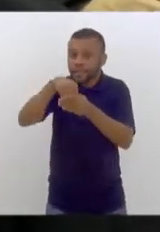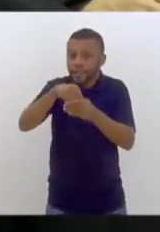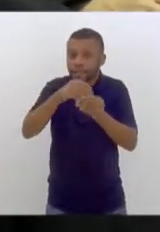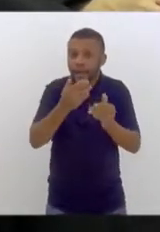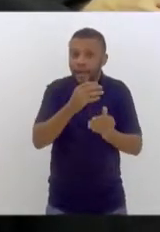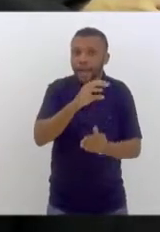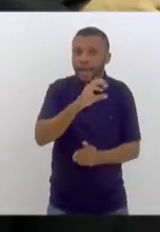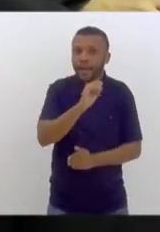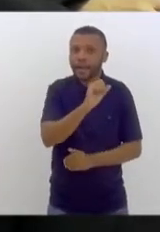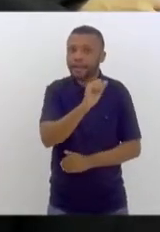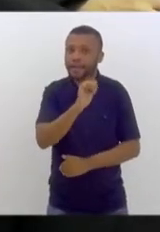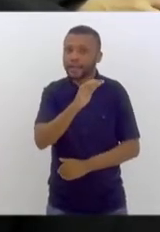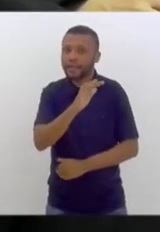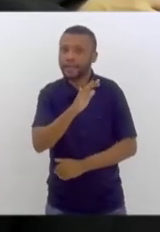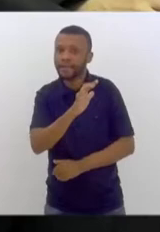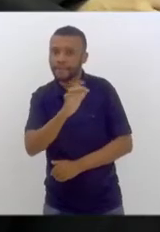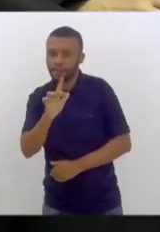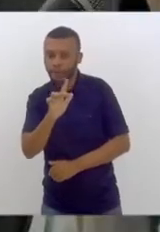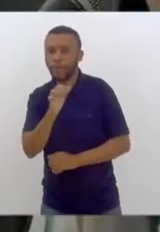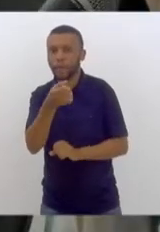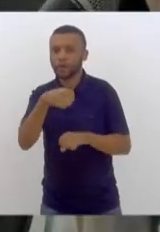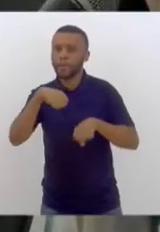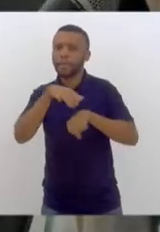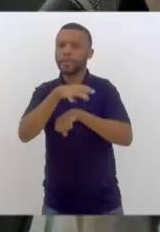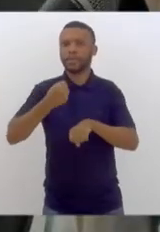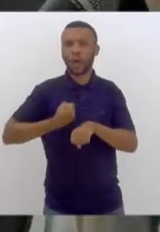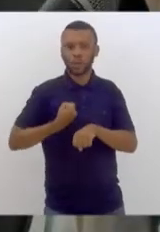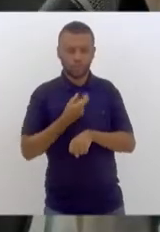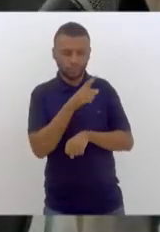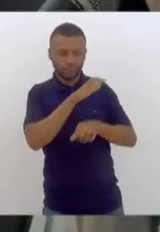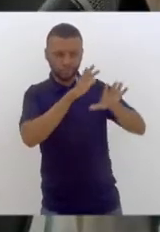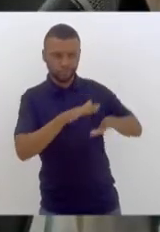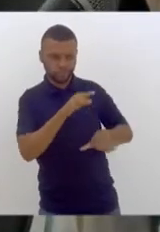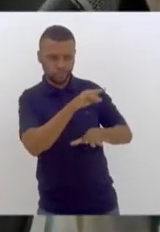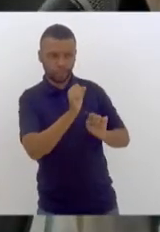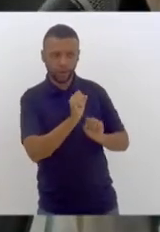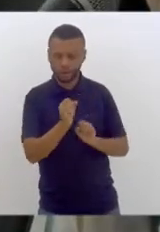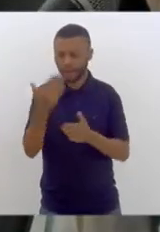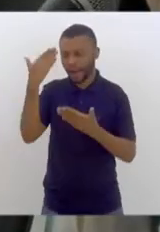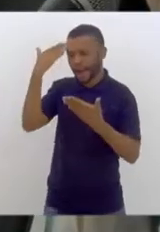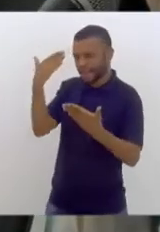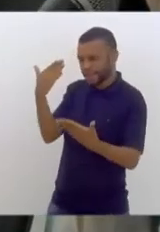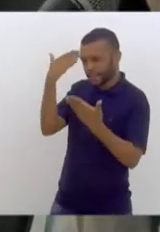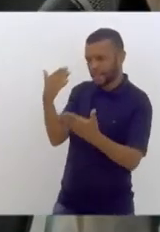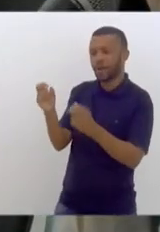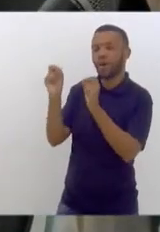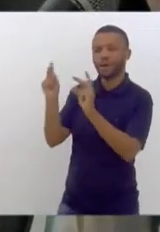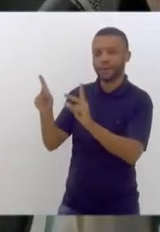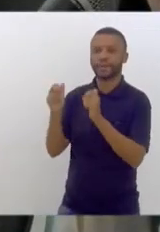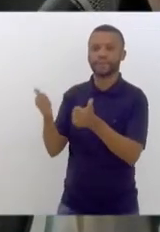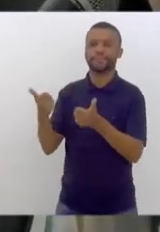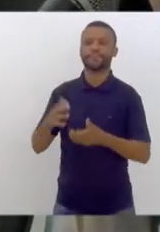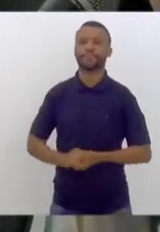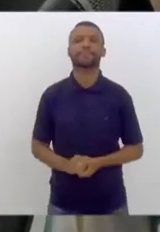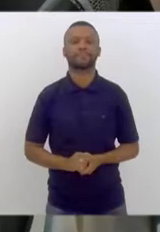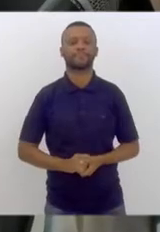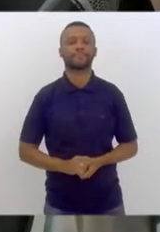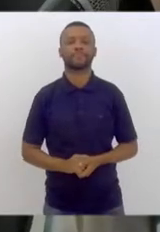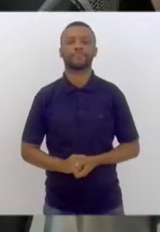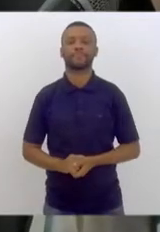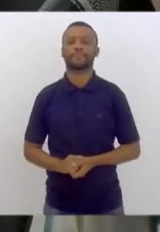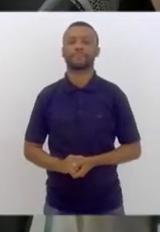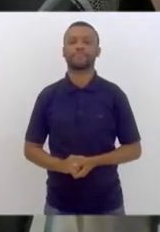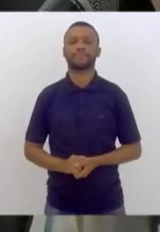Civil, que eu posso passar depois o número para o senhor. Por favor, doutora. Tá bom? Tem eu agradeço. Está ali também, tá? Ok, agradeço.